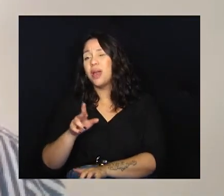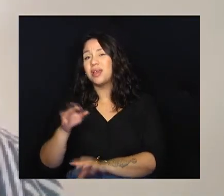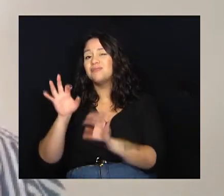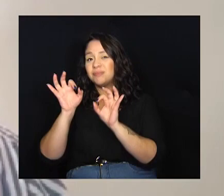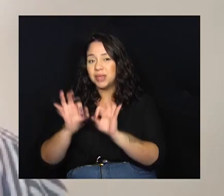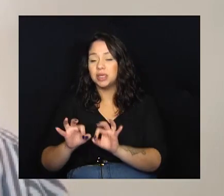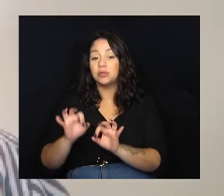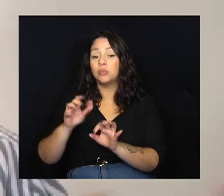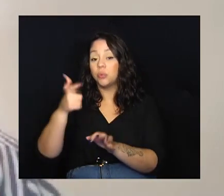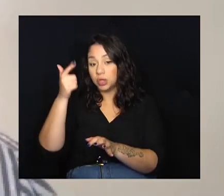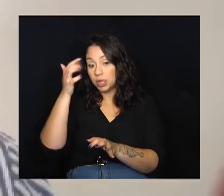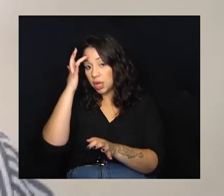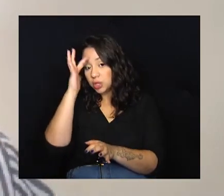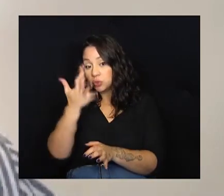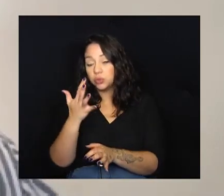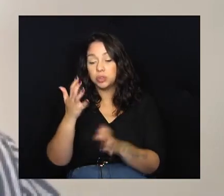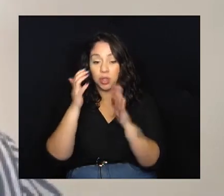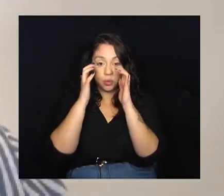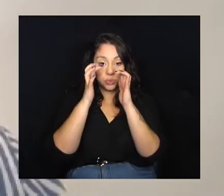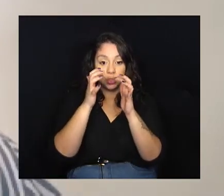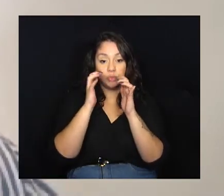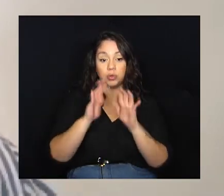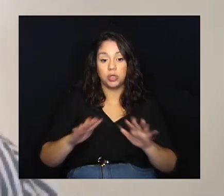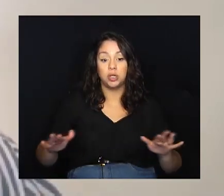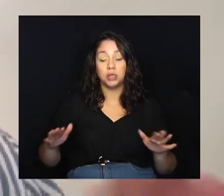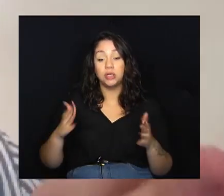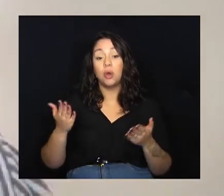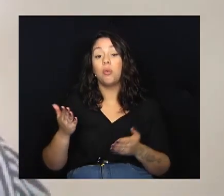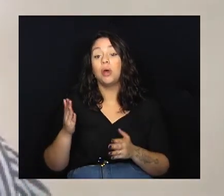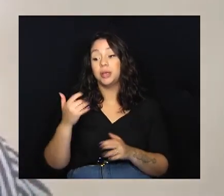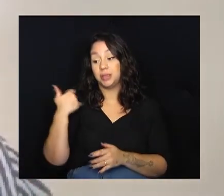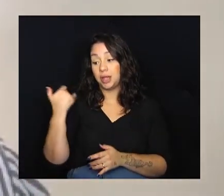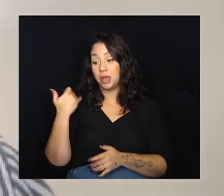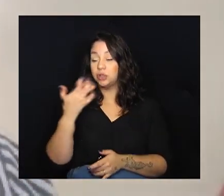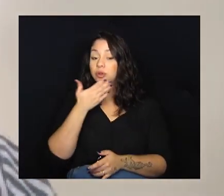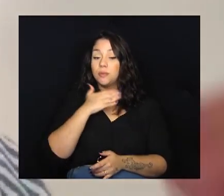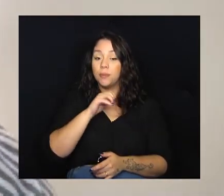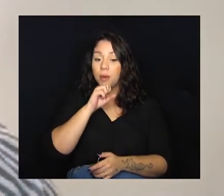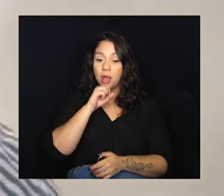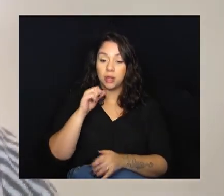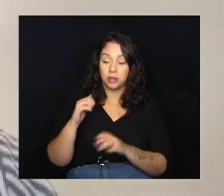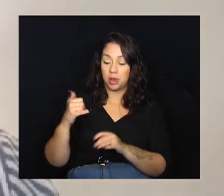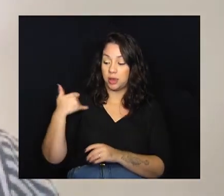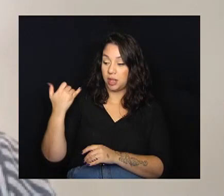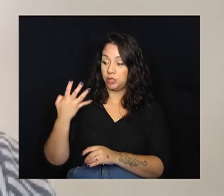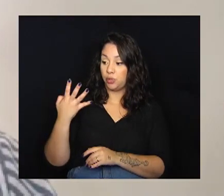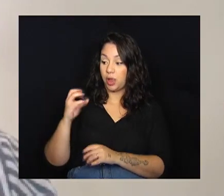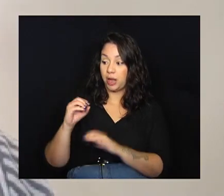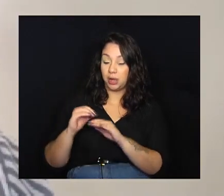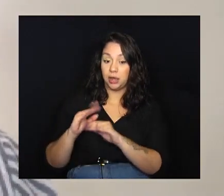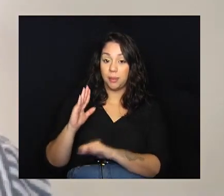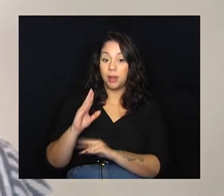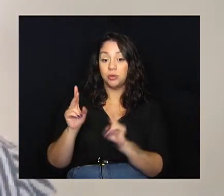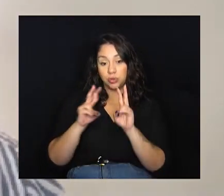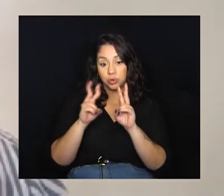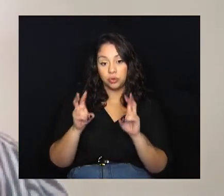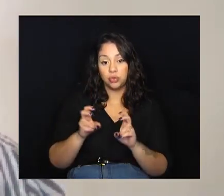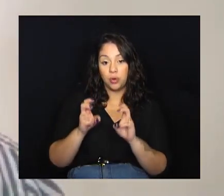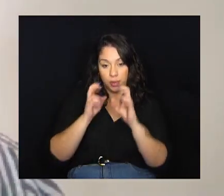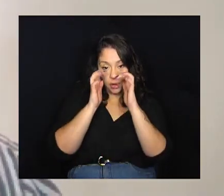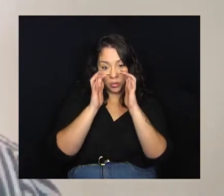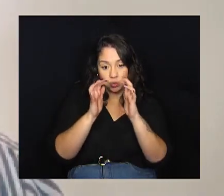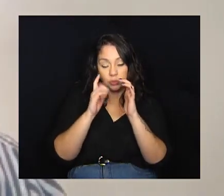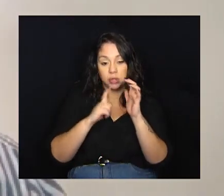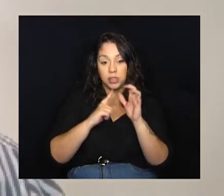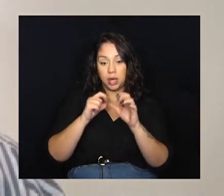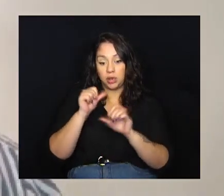o autismo da criança então aqui na idade paterna avançada acima dos 40 anos eu tô falando desses casos de autismo que eu tenho uma